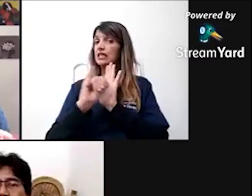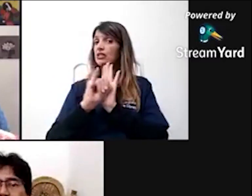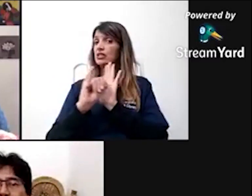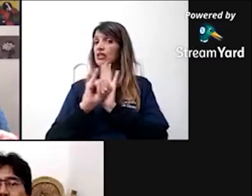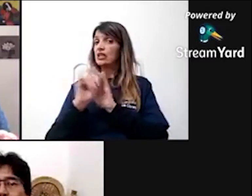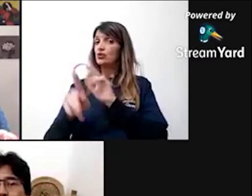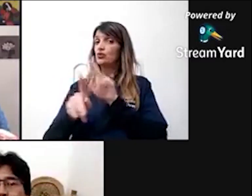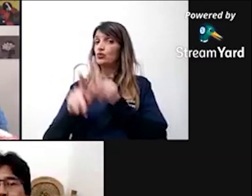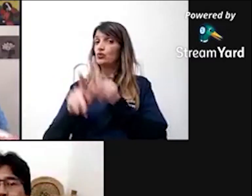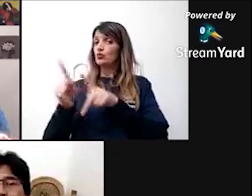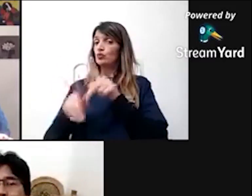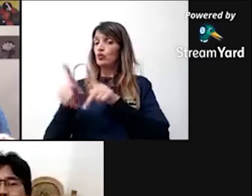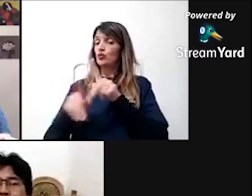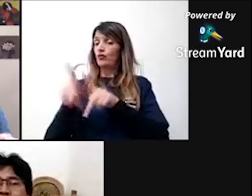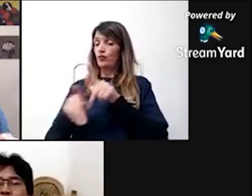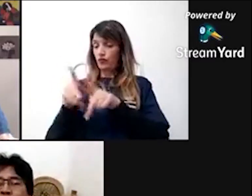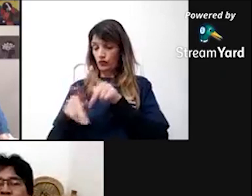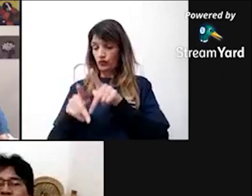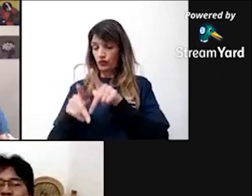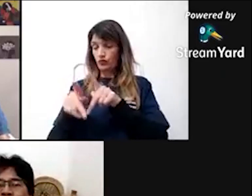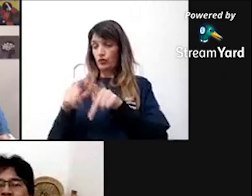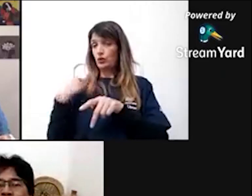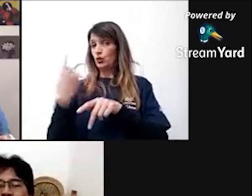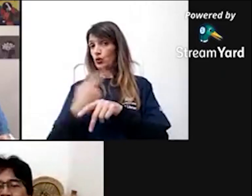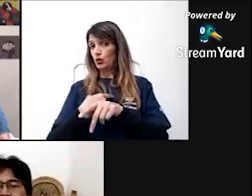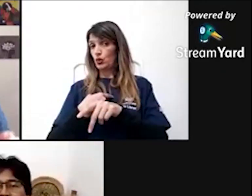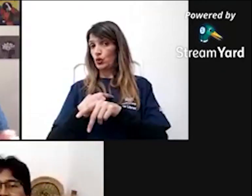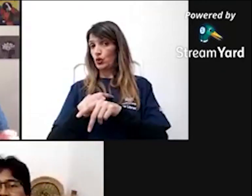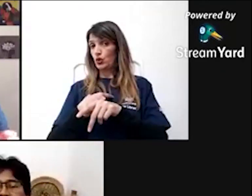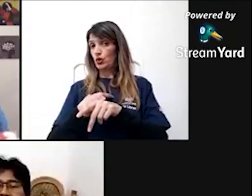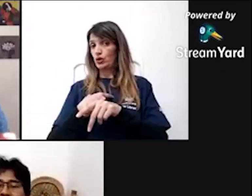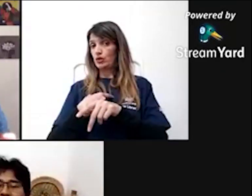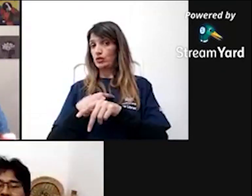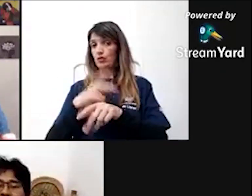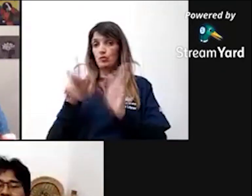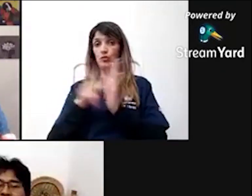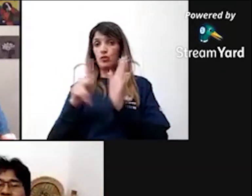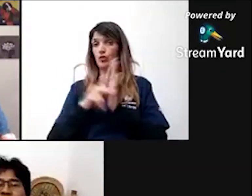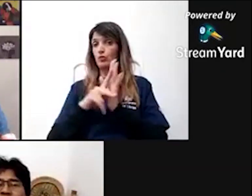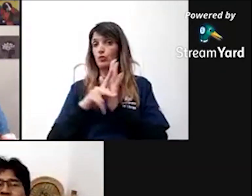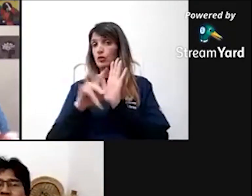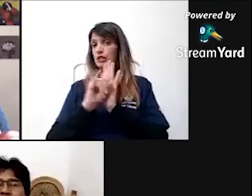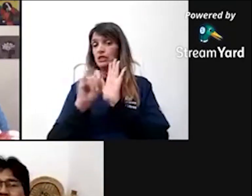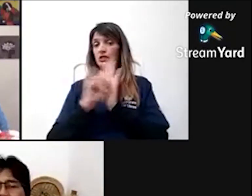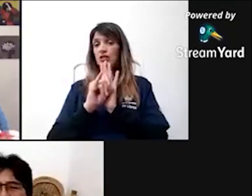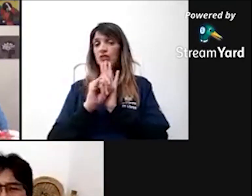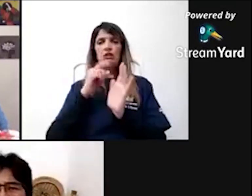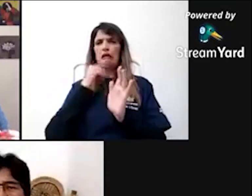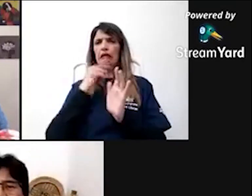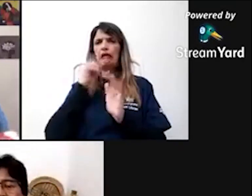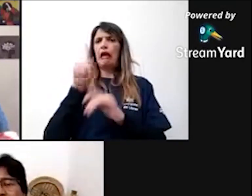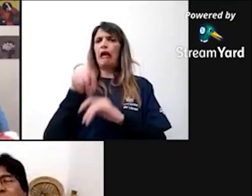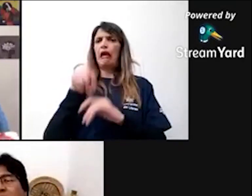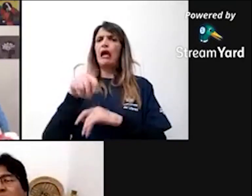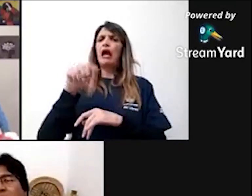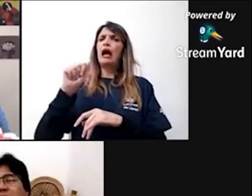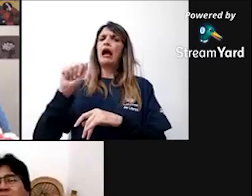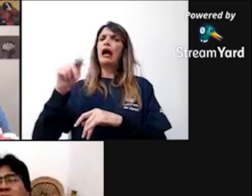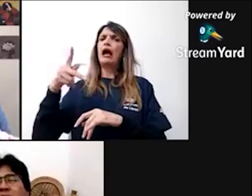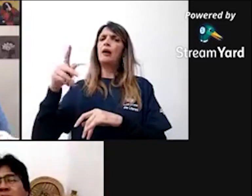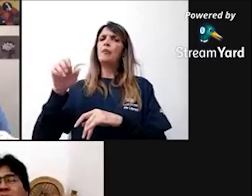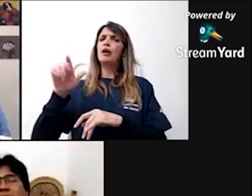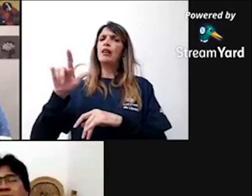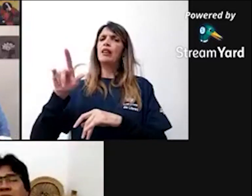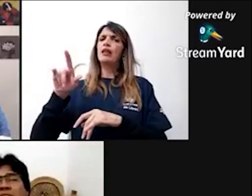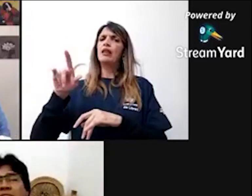povos. E nós somos a nossa identidade, nós não somos um apelido, ninguém é um apelido, tá certo? Da mesma jeito que às vezes